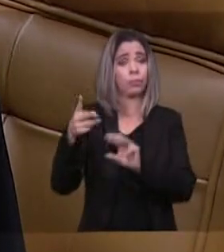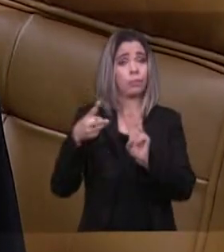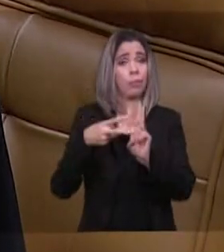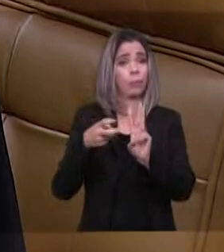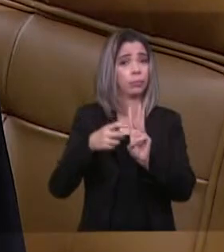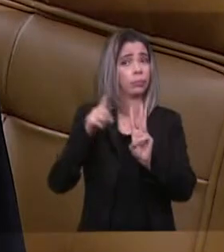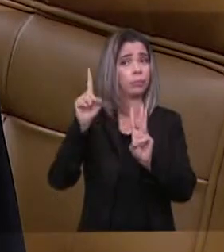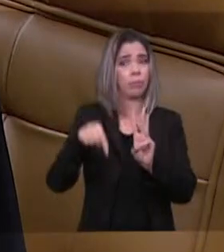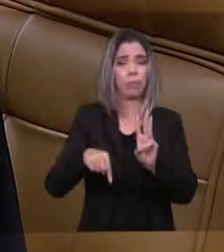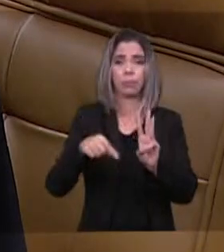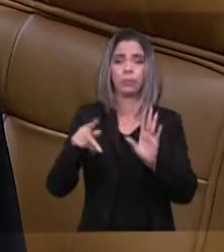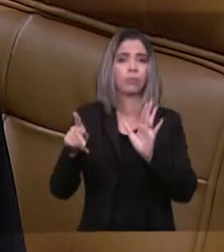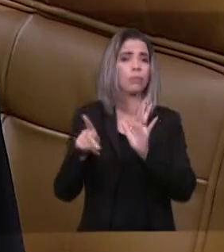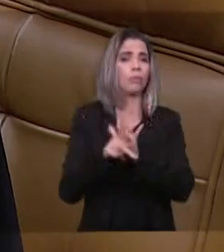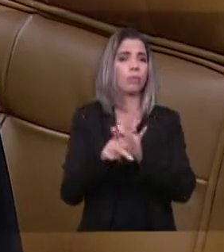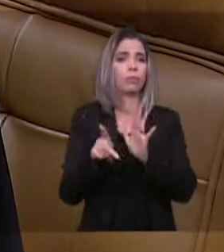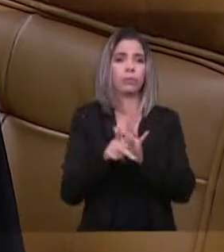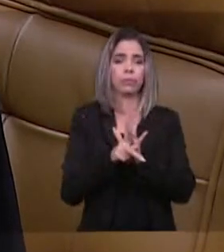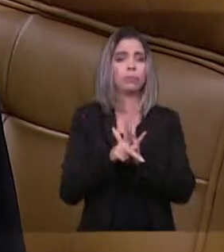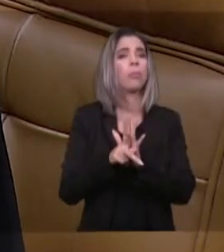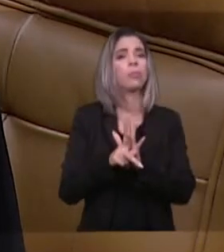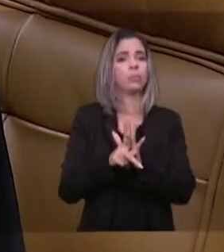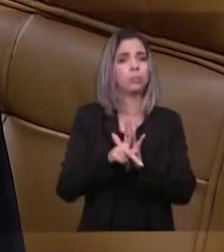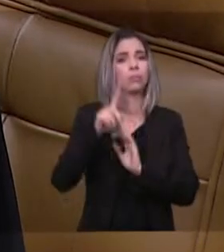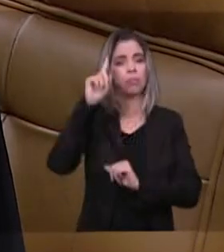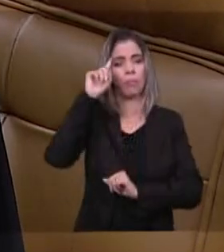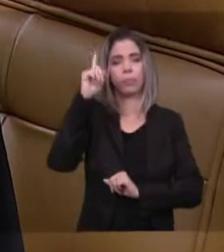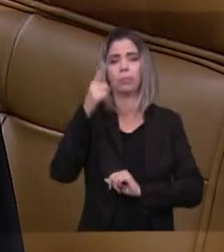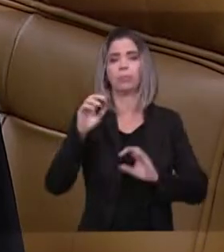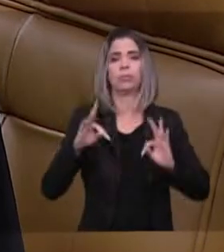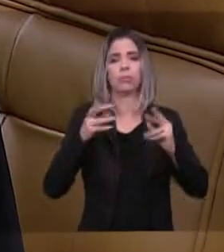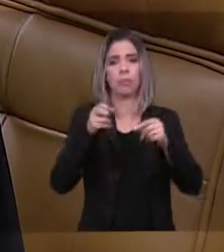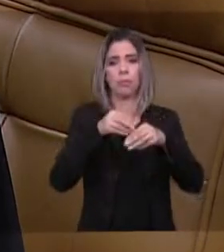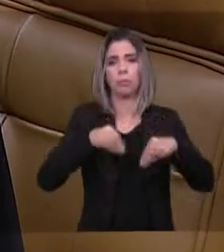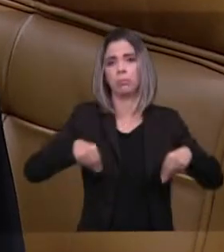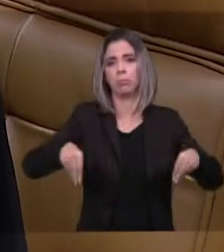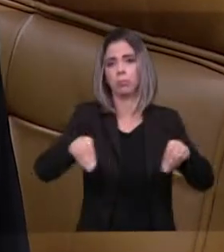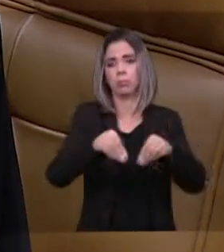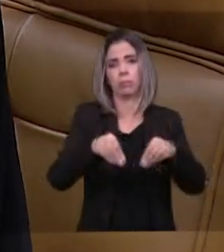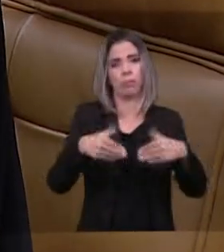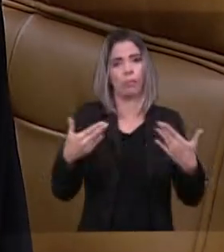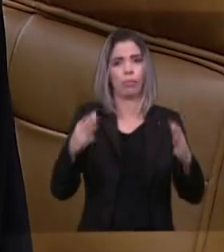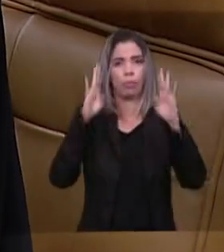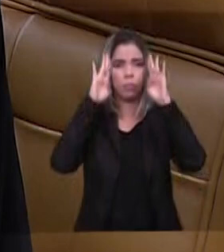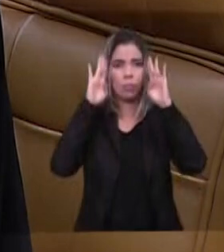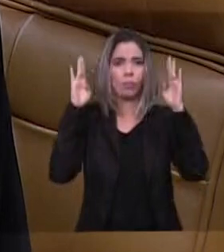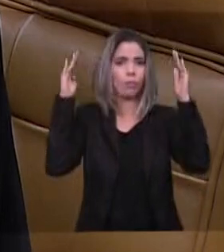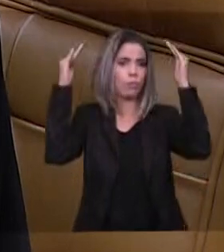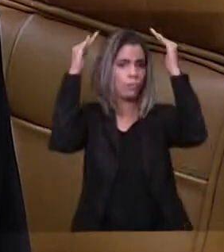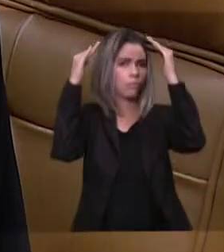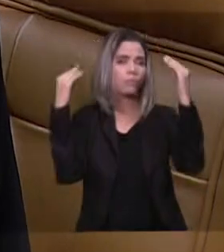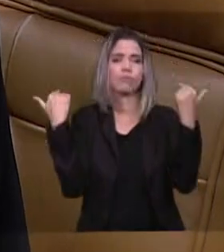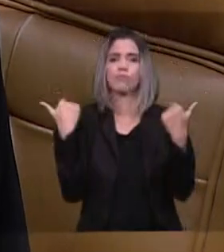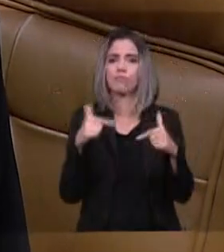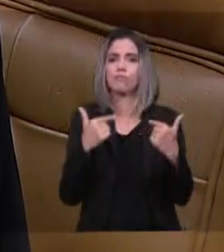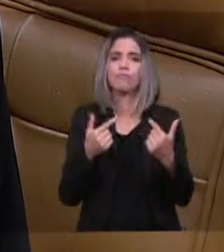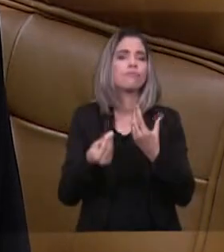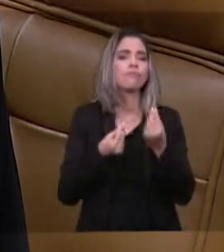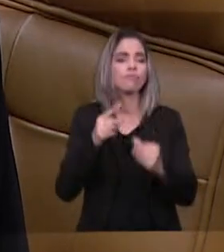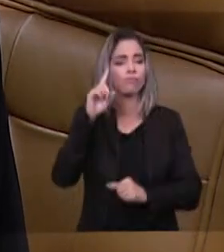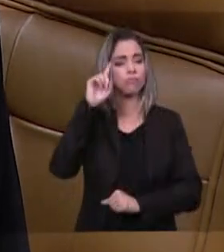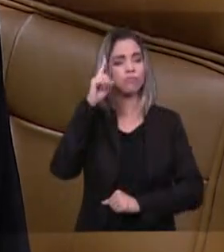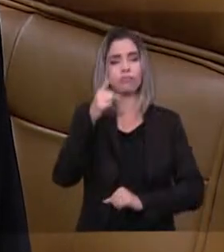verdadeiros senhores de suas terras, pública e privadamente, não possuindo nem o próprio Papa autoridade para atribuir territórios à